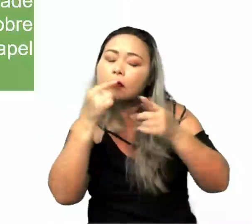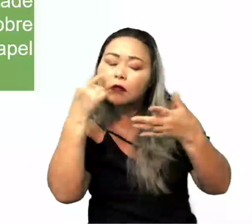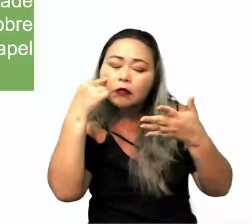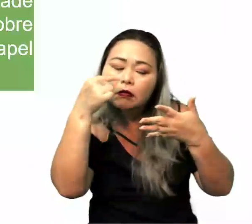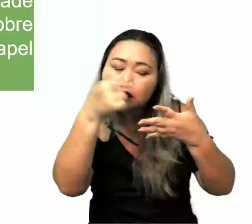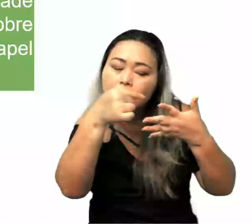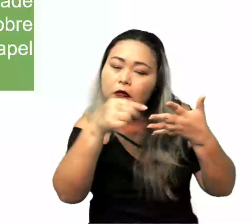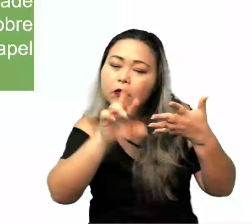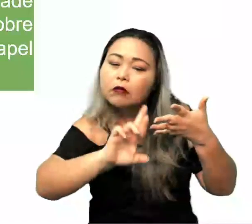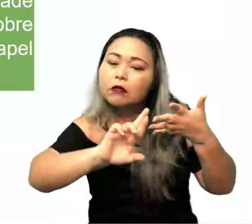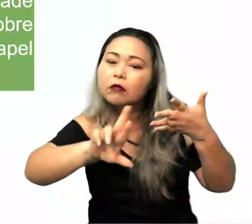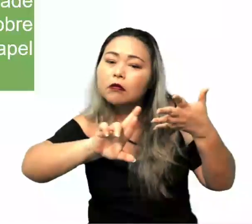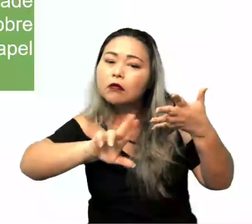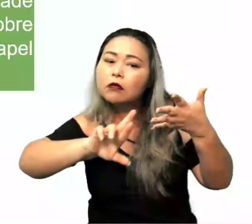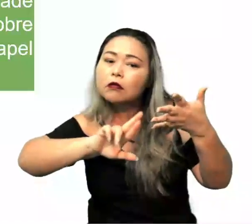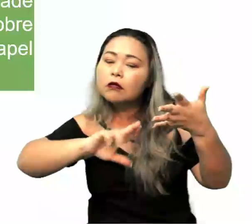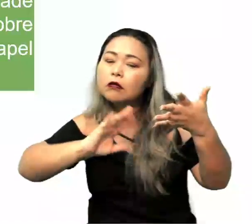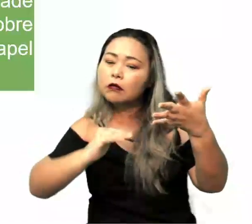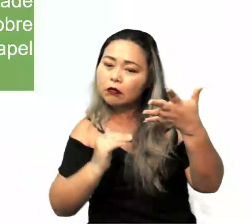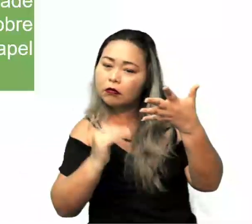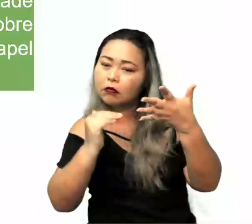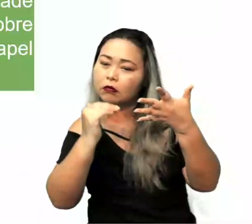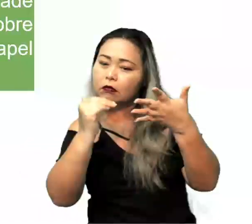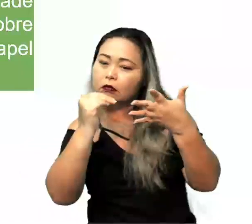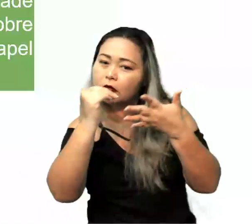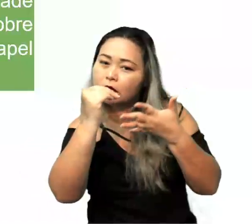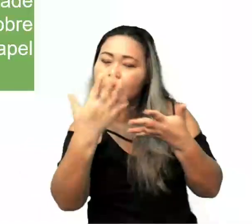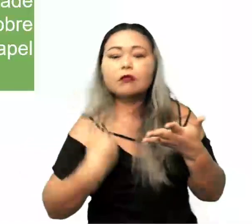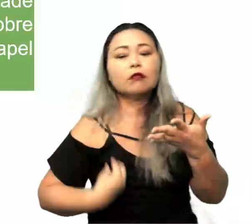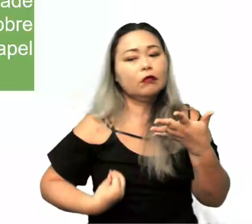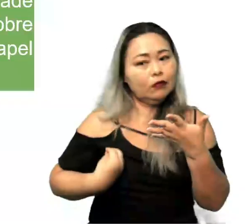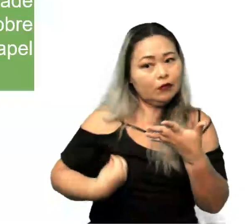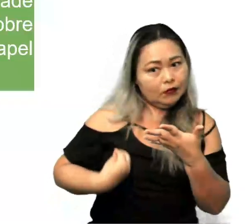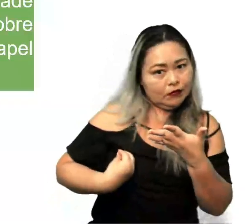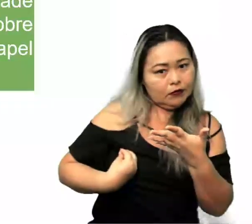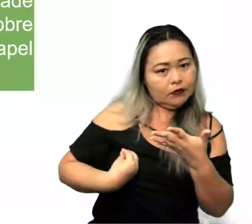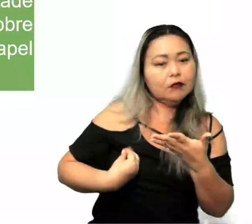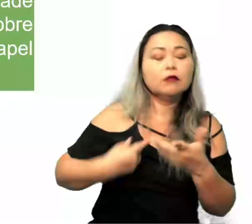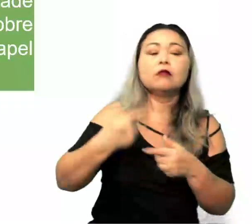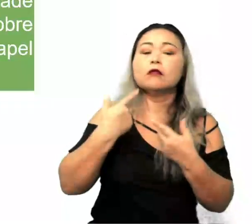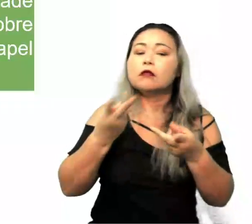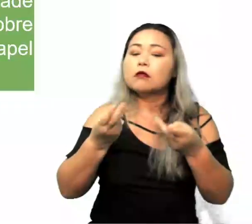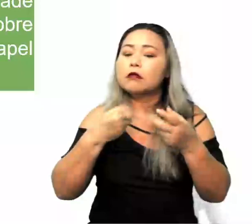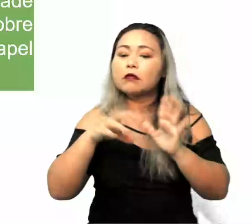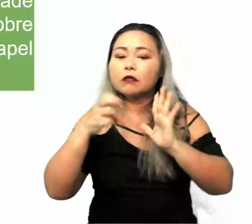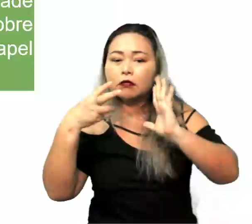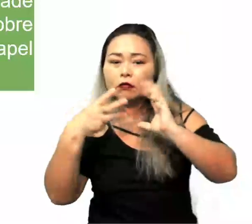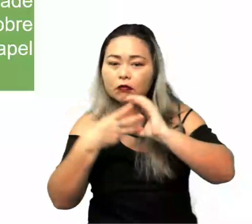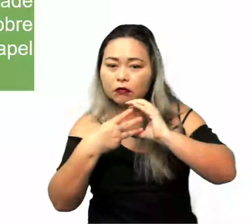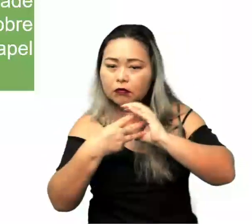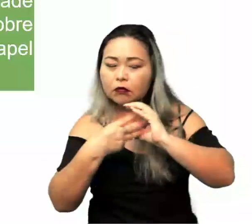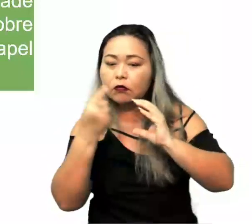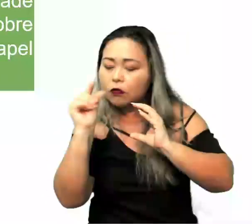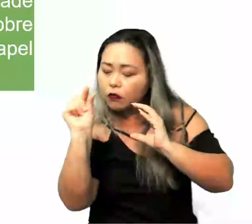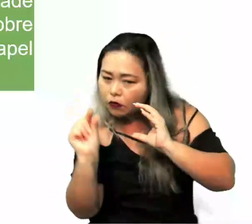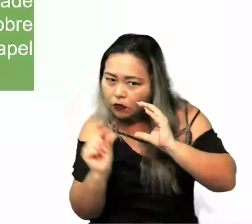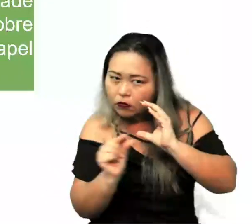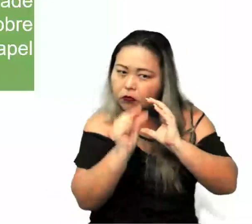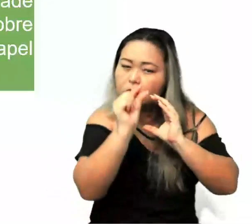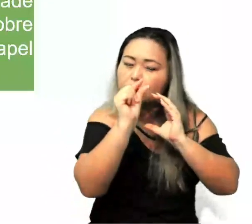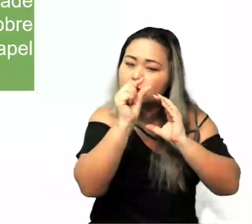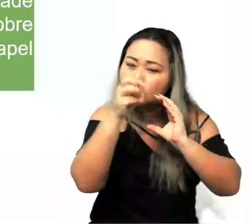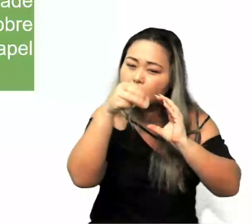e identificando as diferenças dos diversos níveis de vida. 2, reconhecer a célula como a